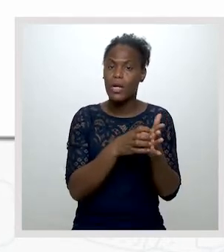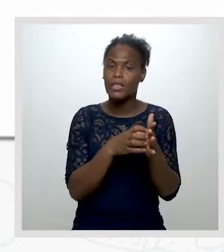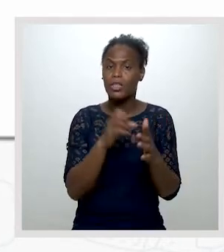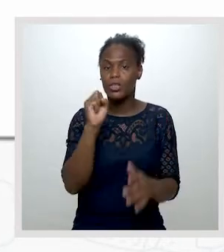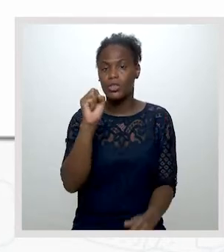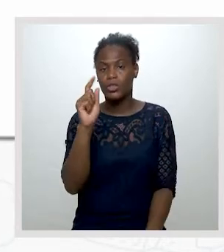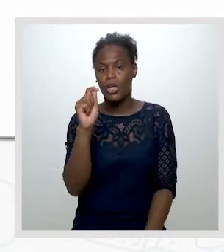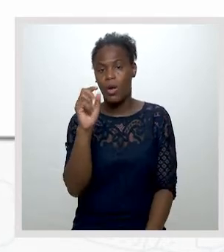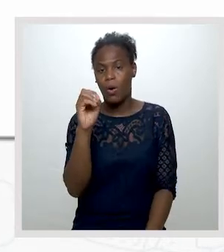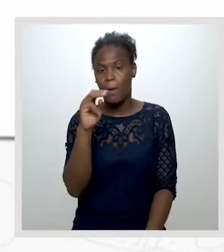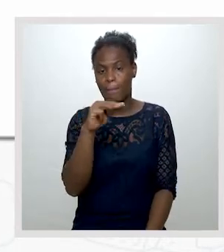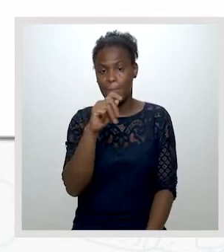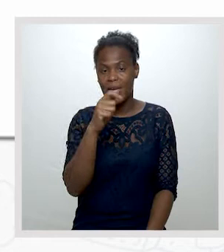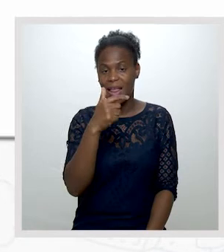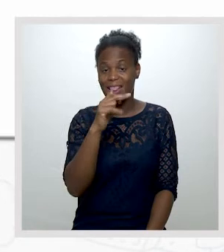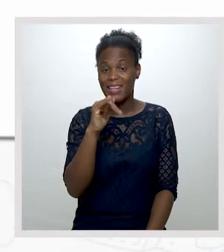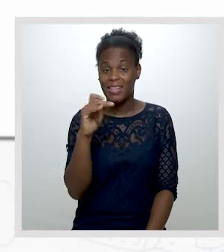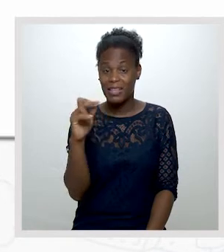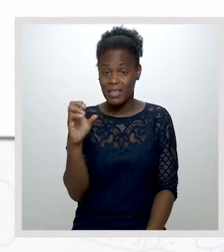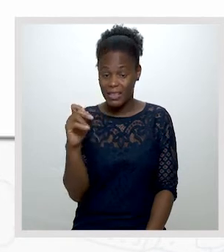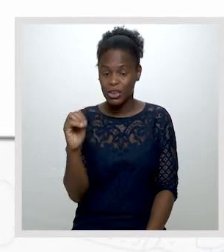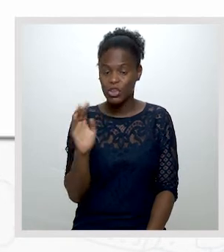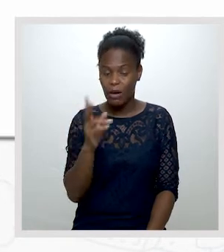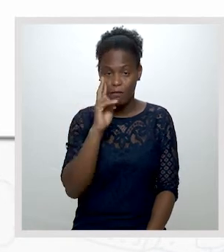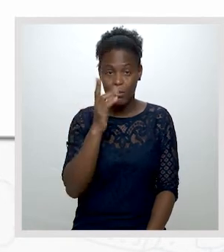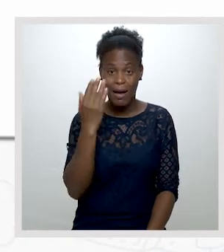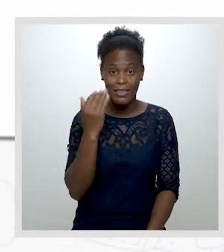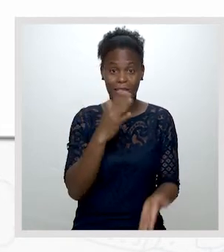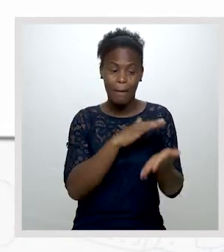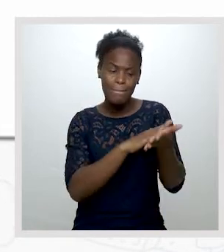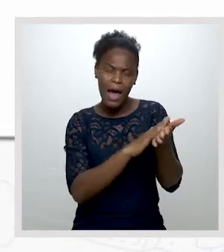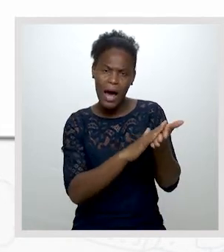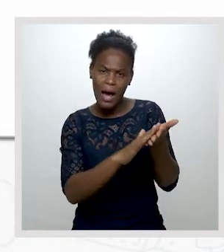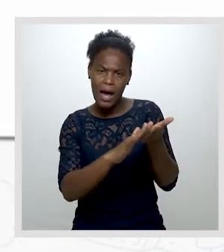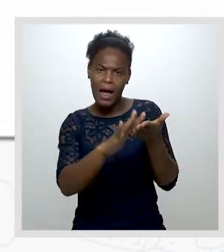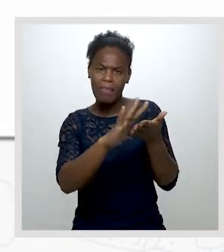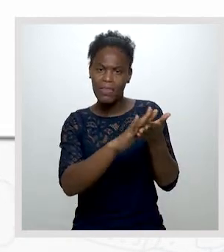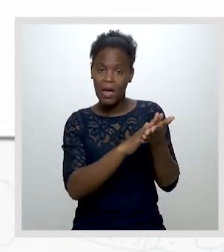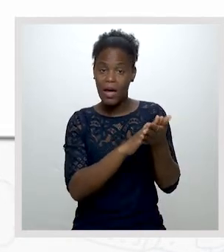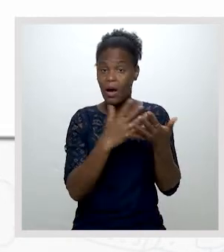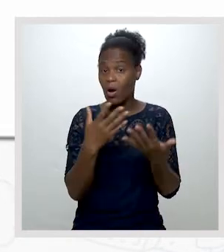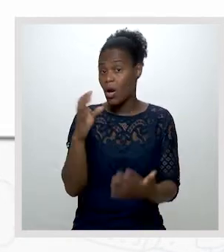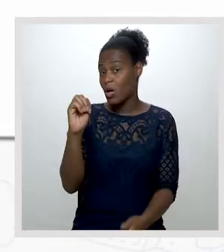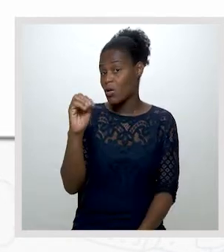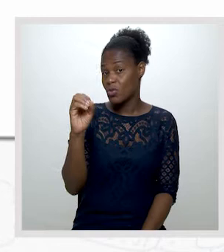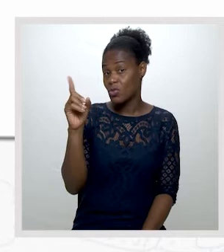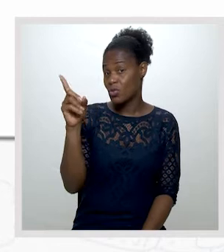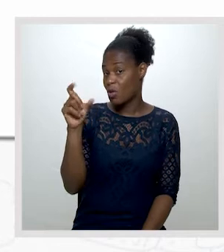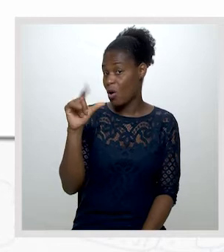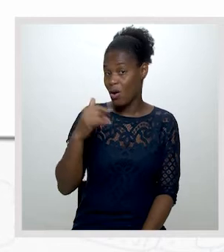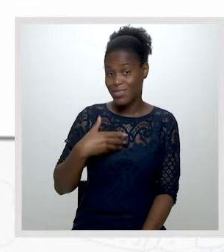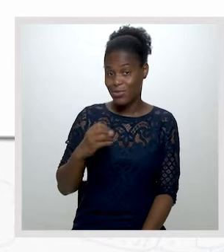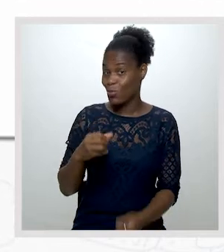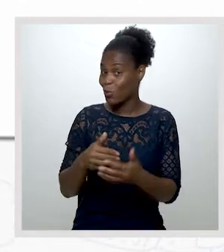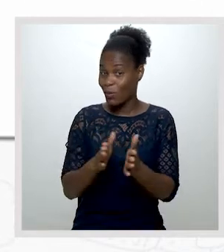vimos, que são planas, não é? Os sólidos não são totalmente,